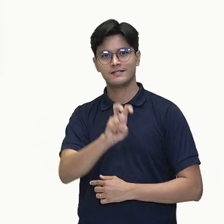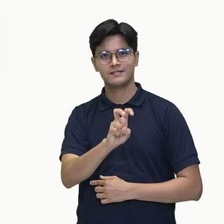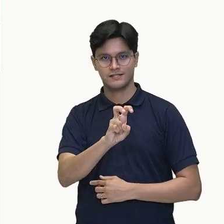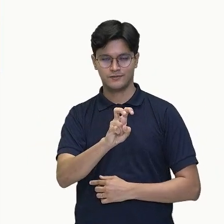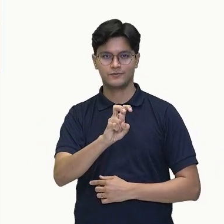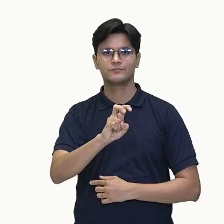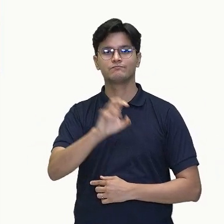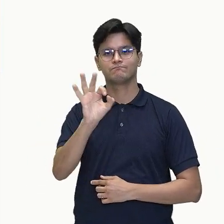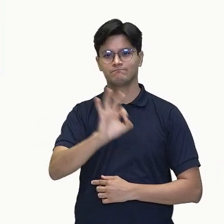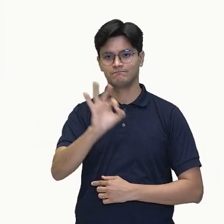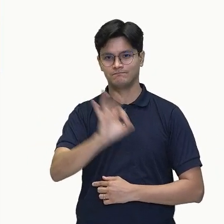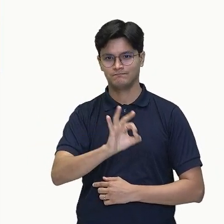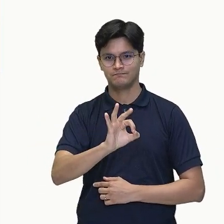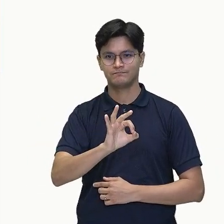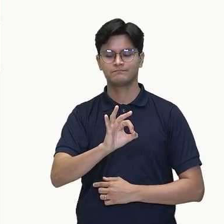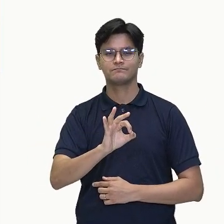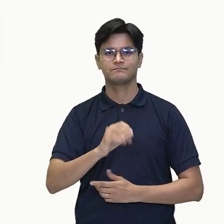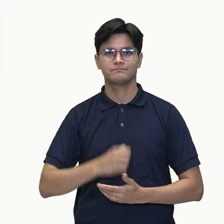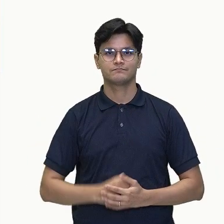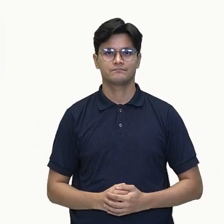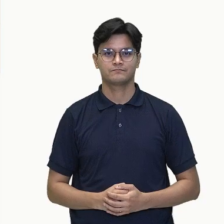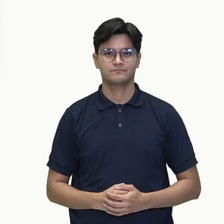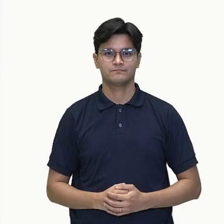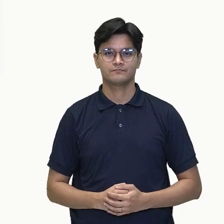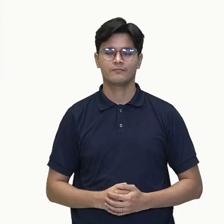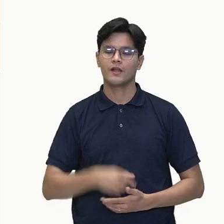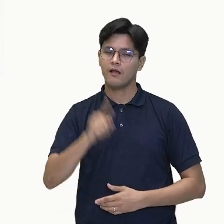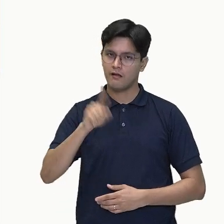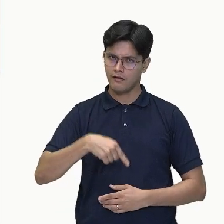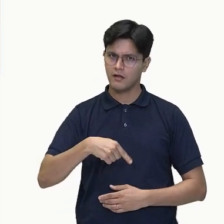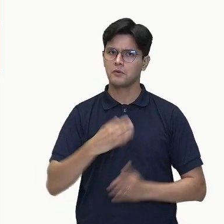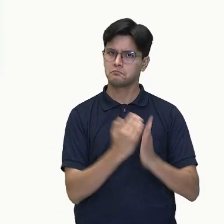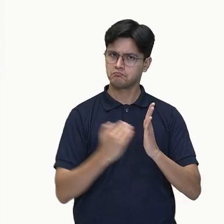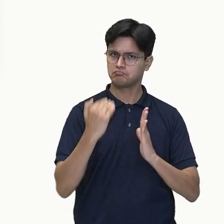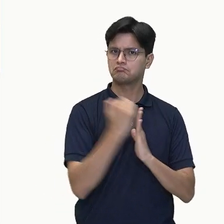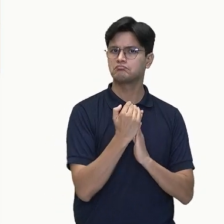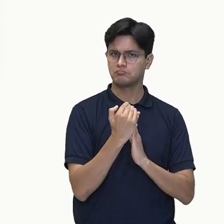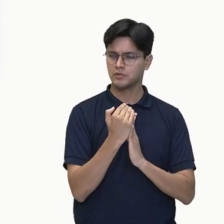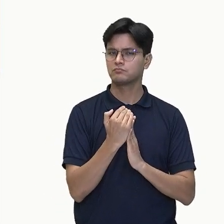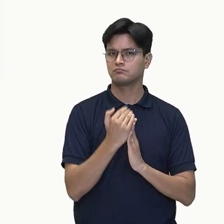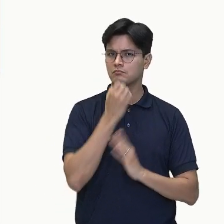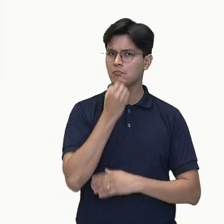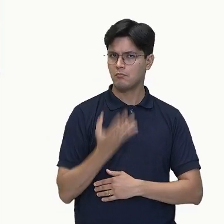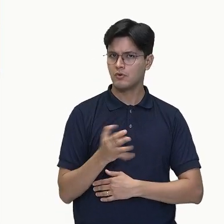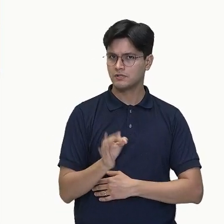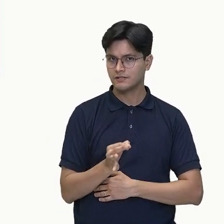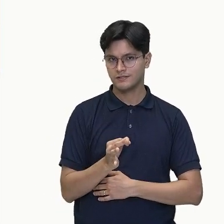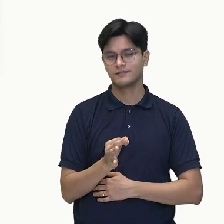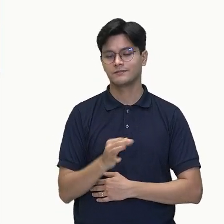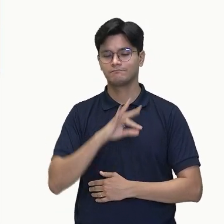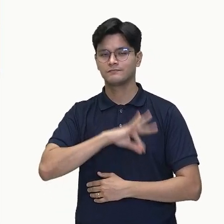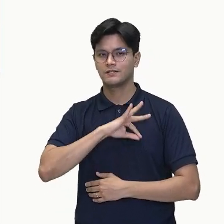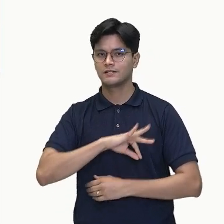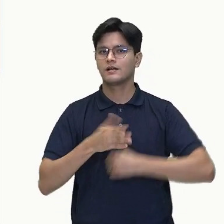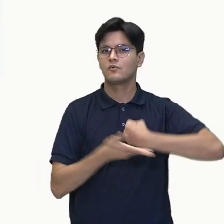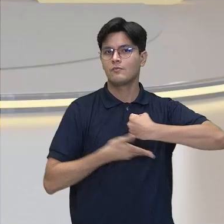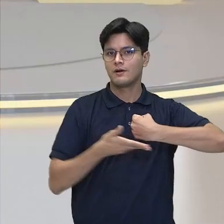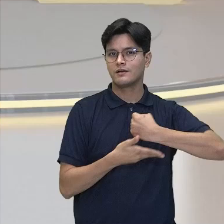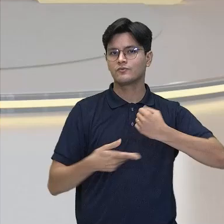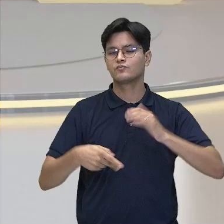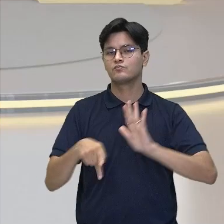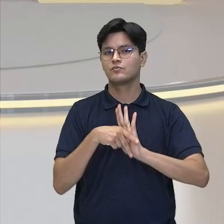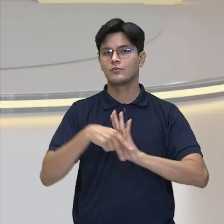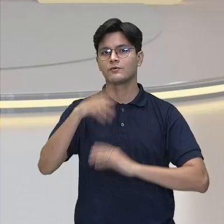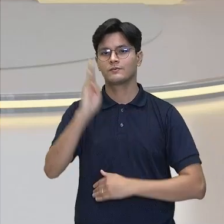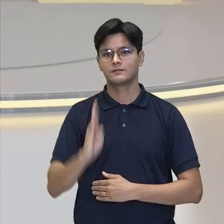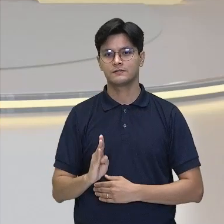7,5%, né? 7,5%, um aumento significativo sobre o salário mínimo brasileiro.